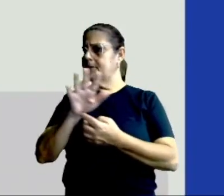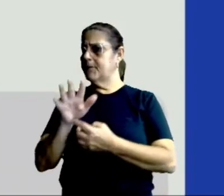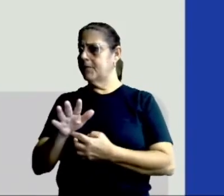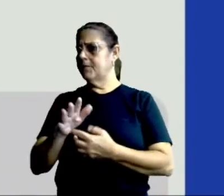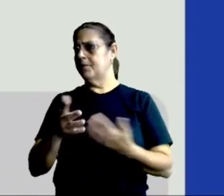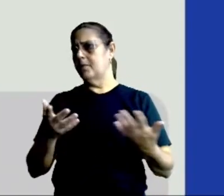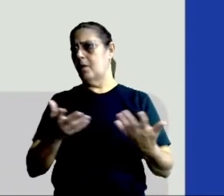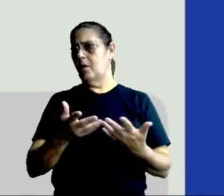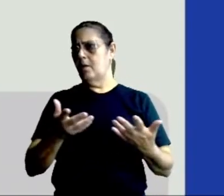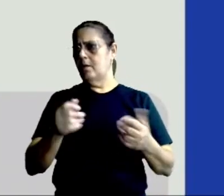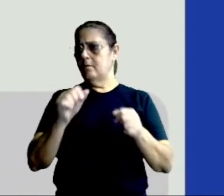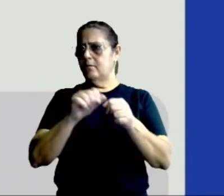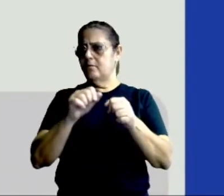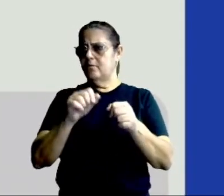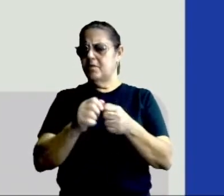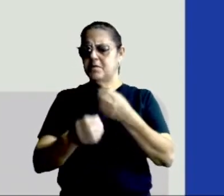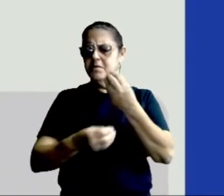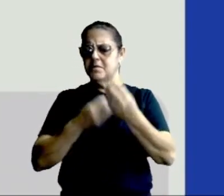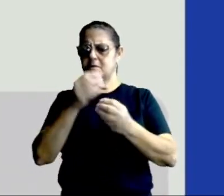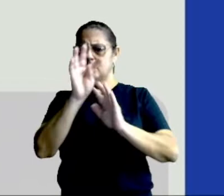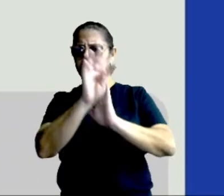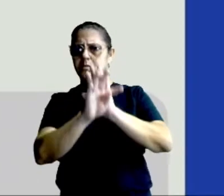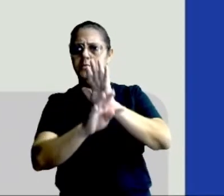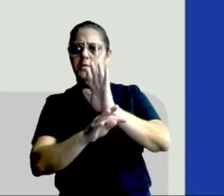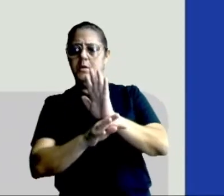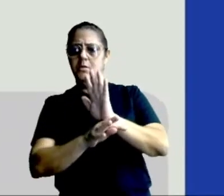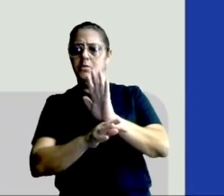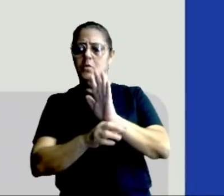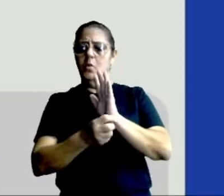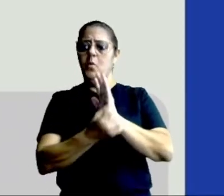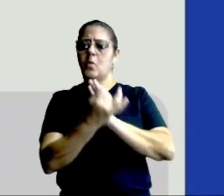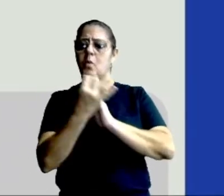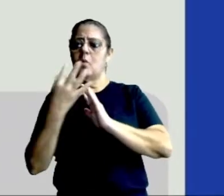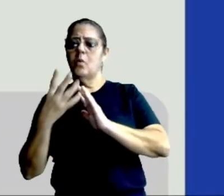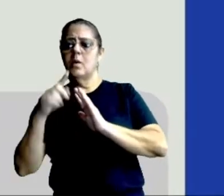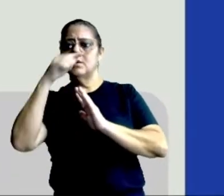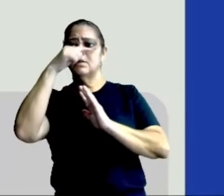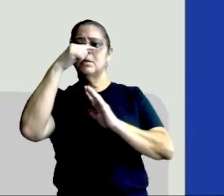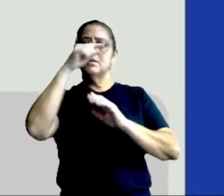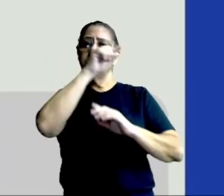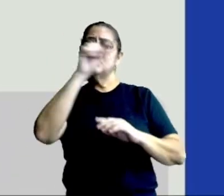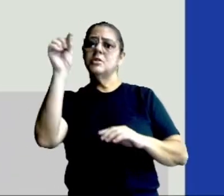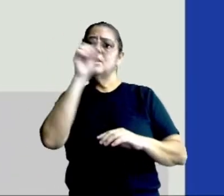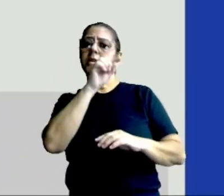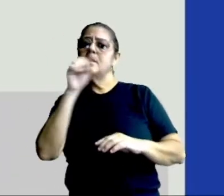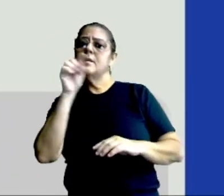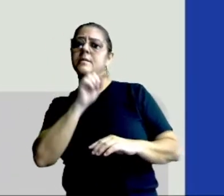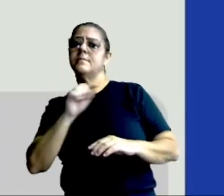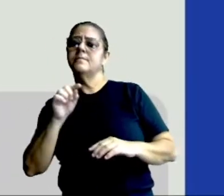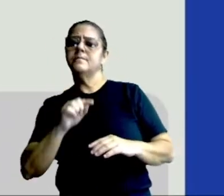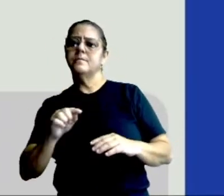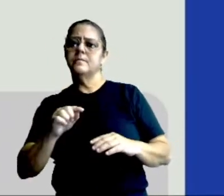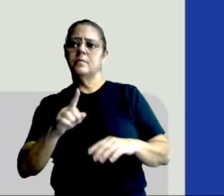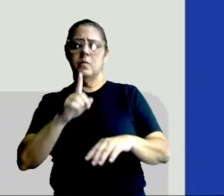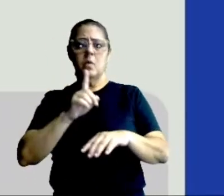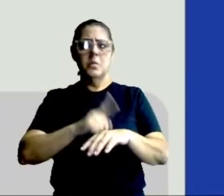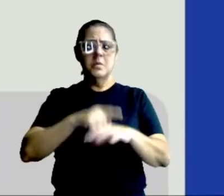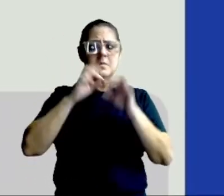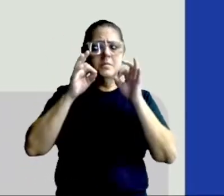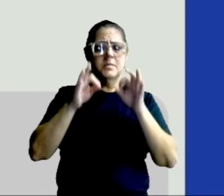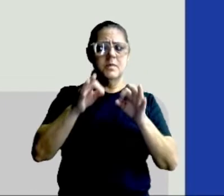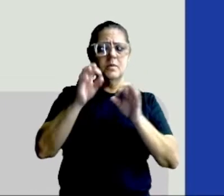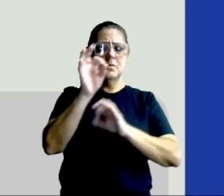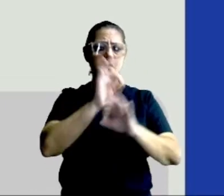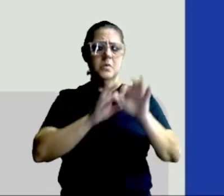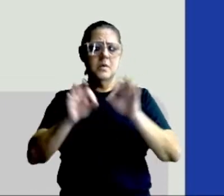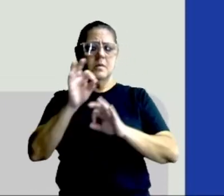vocês os pontos agora quando fazer um texto e com quantas linhas Será que tem um limite e o momento certo